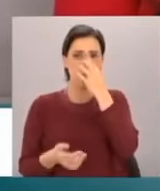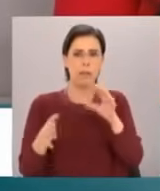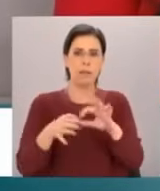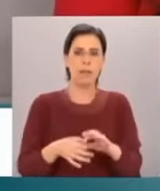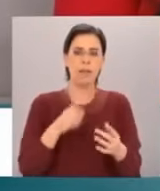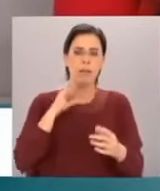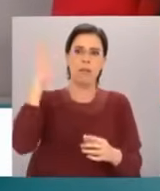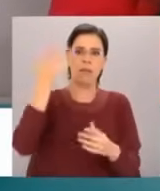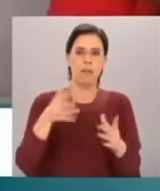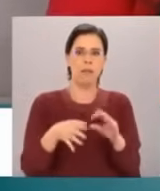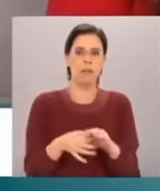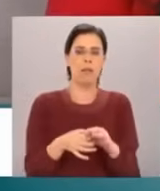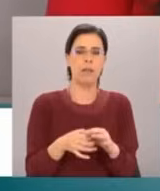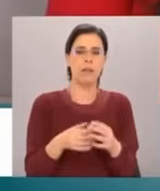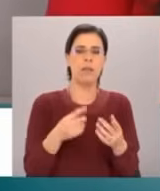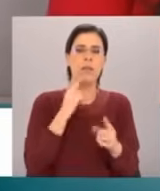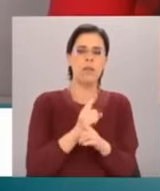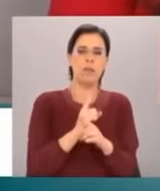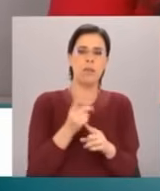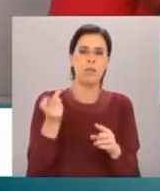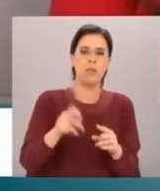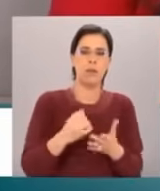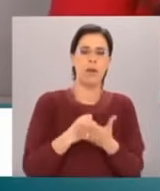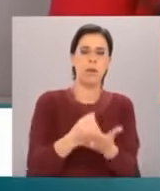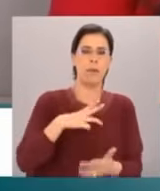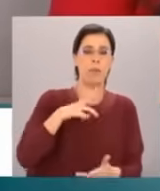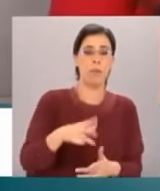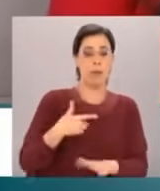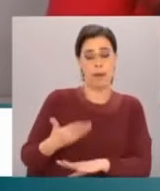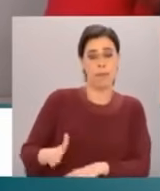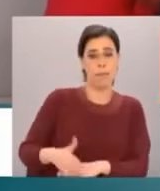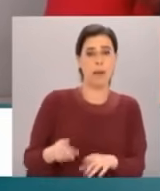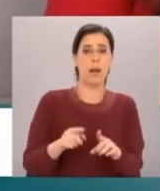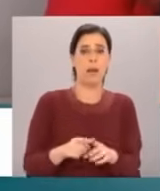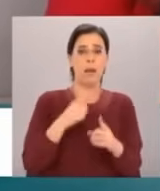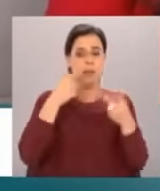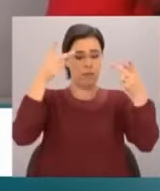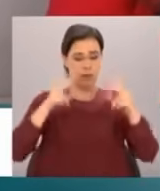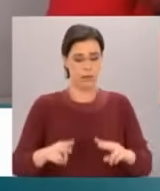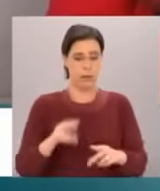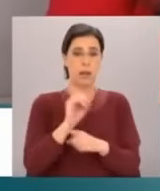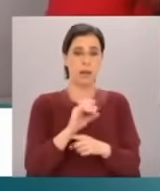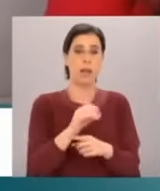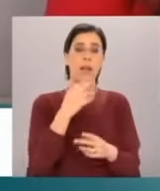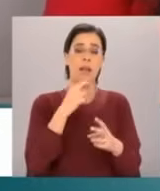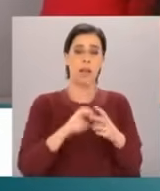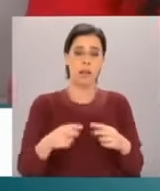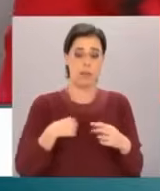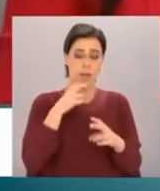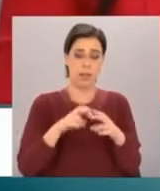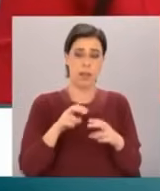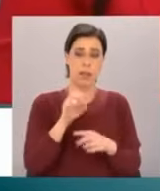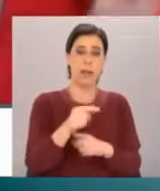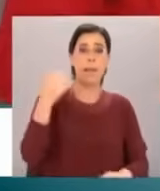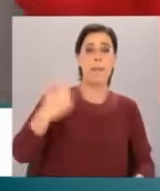acha que atualização etc mas quando chega o momento da pele português estamos fora o pai foi conta a descida do Iva na electricidade sabendo que temos uma